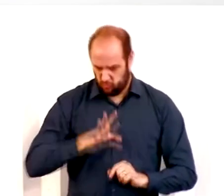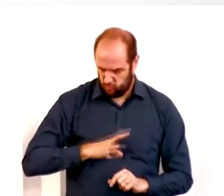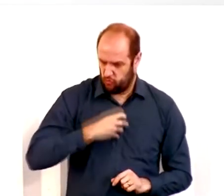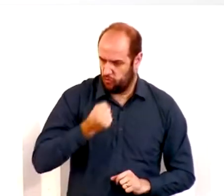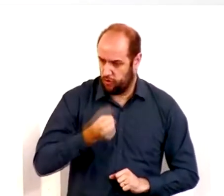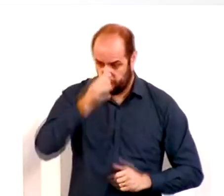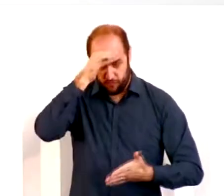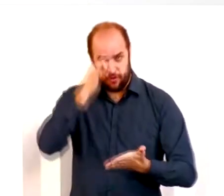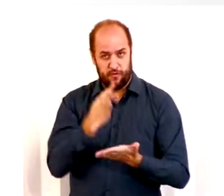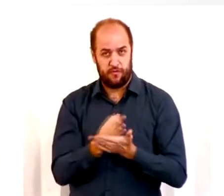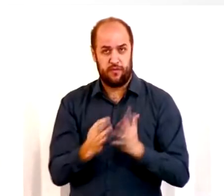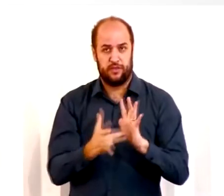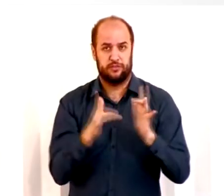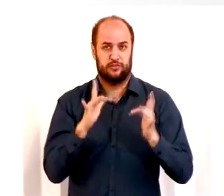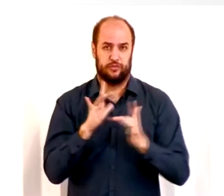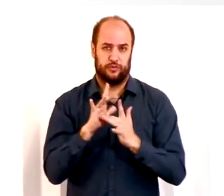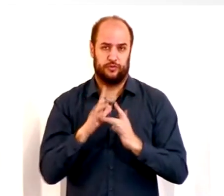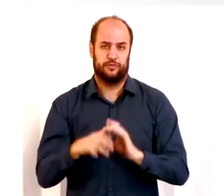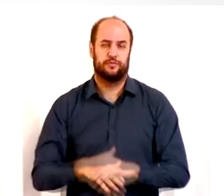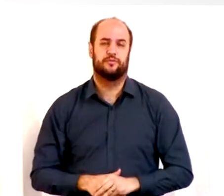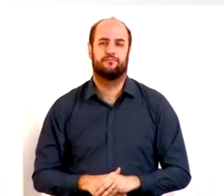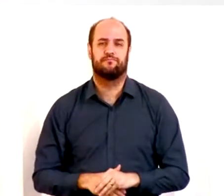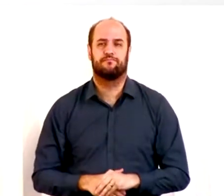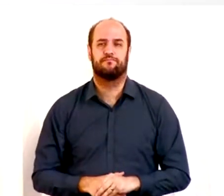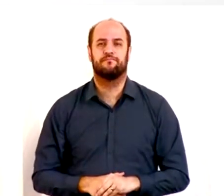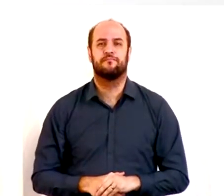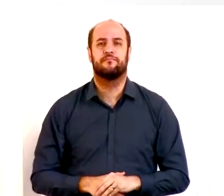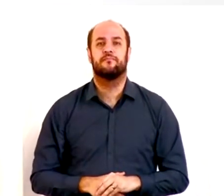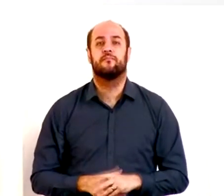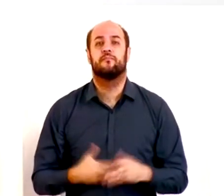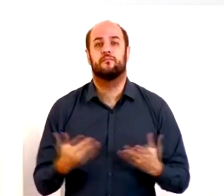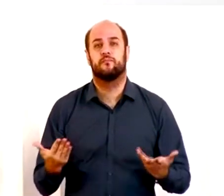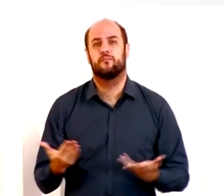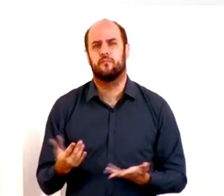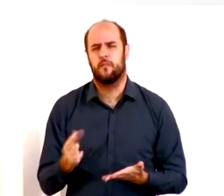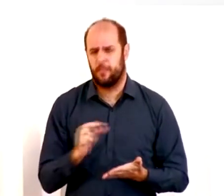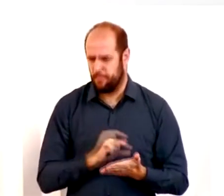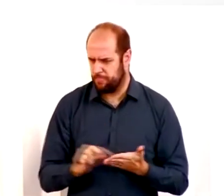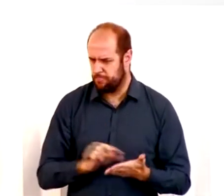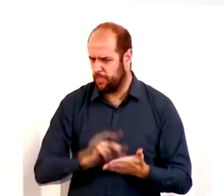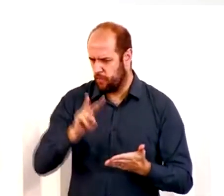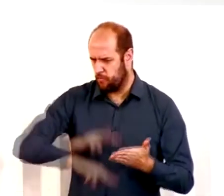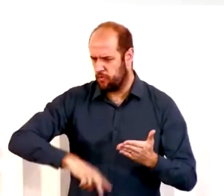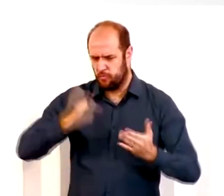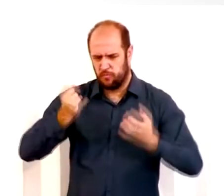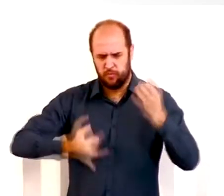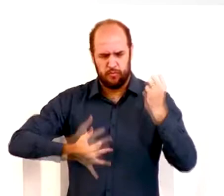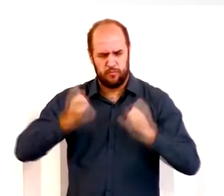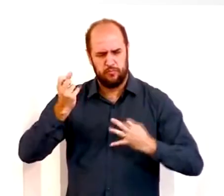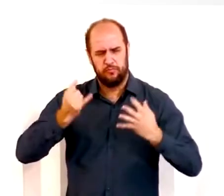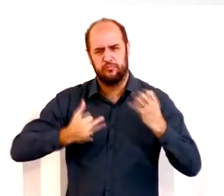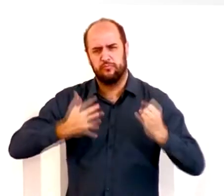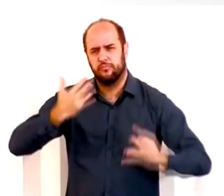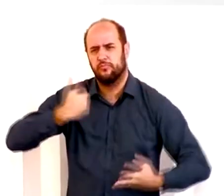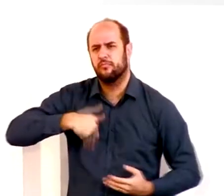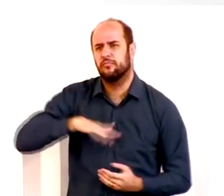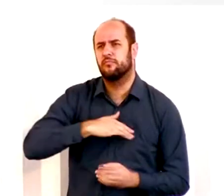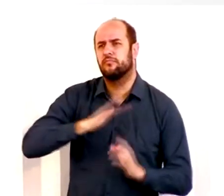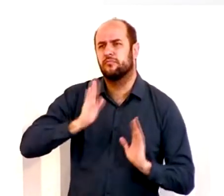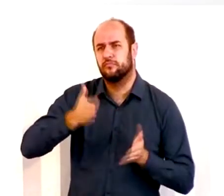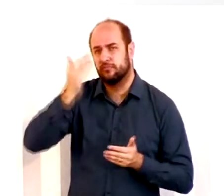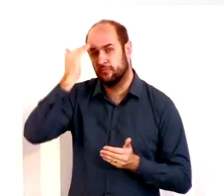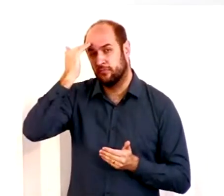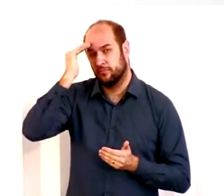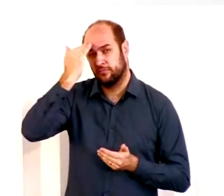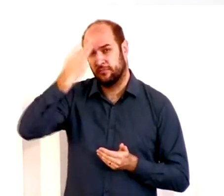na fé em Cristo Jesus. Meus irmãos, lendo o texto, explicando o texto, nós temos o suficiente para que o